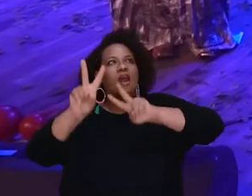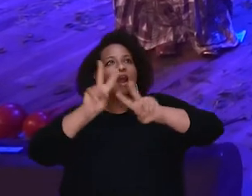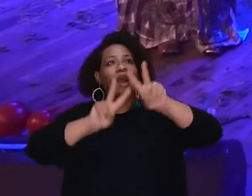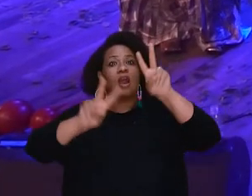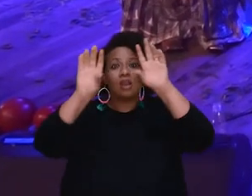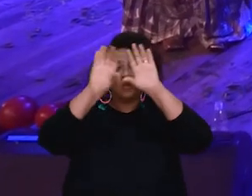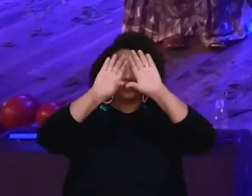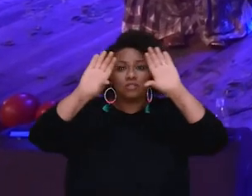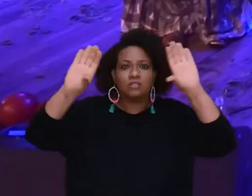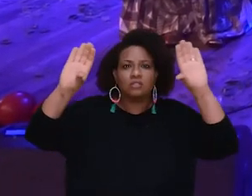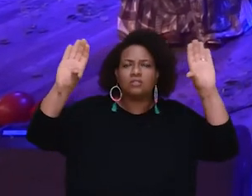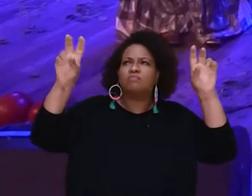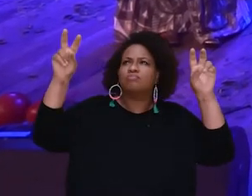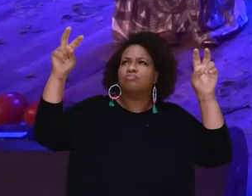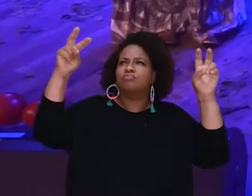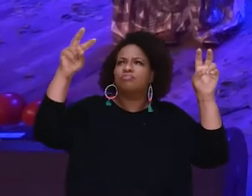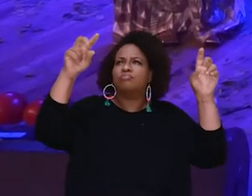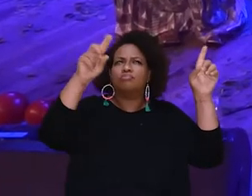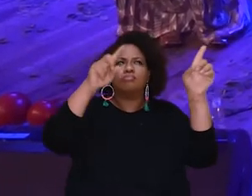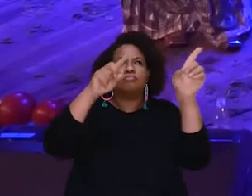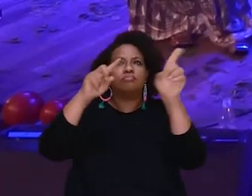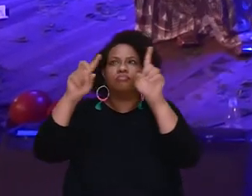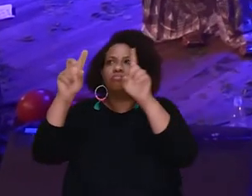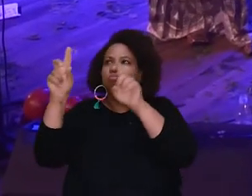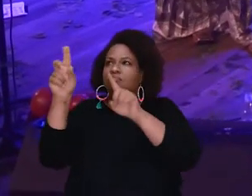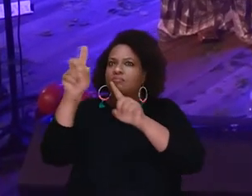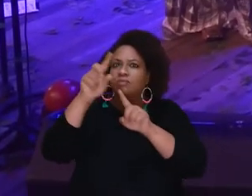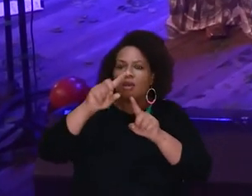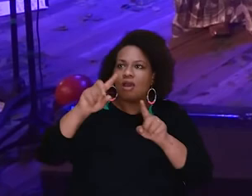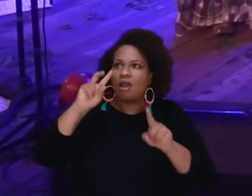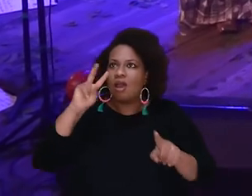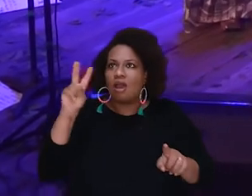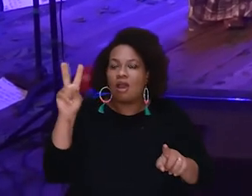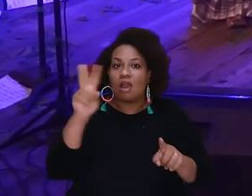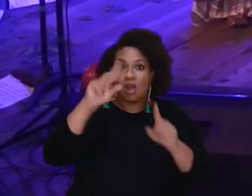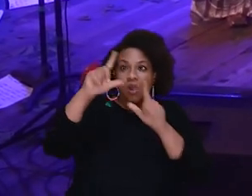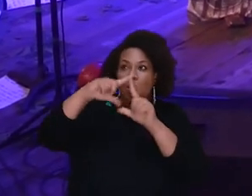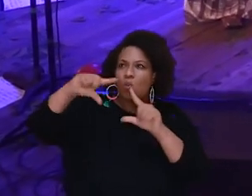descer do céu um dragão lunar.